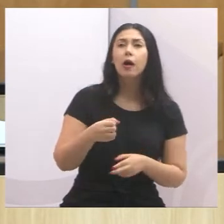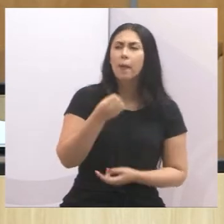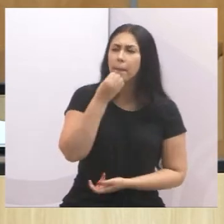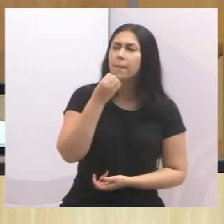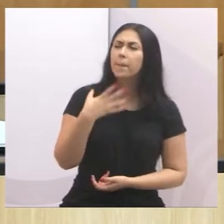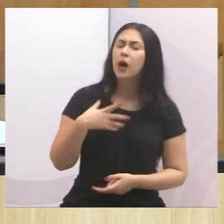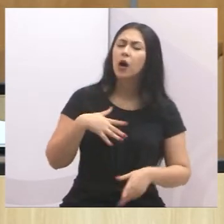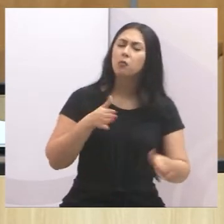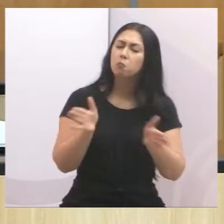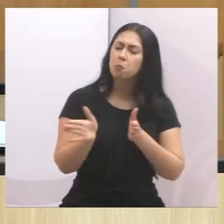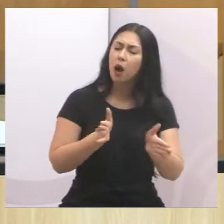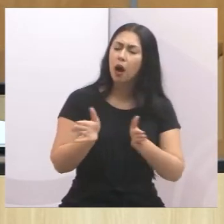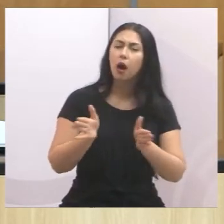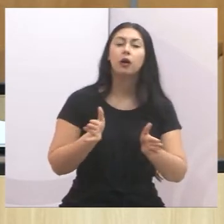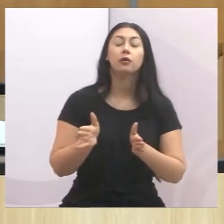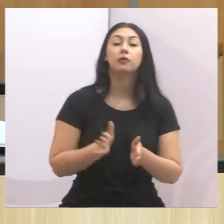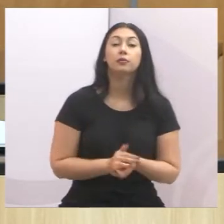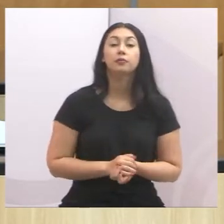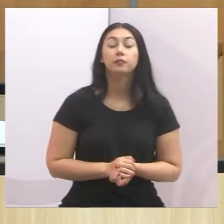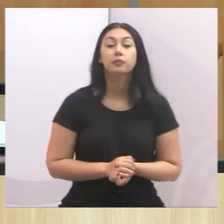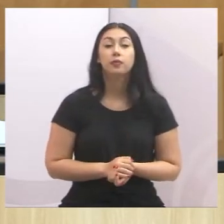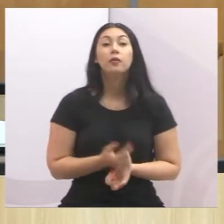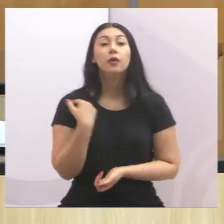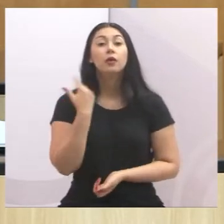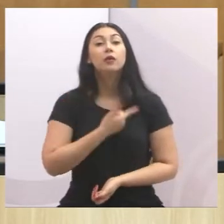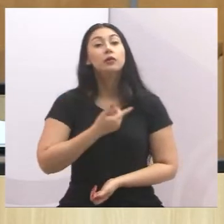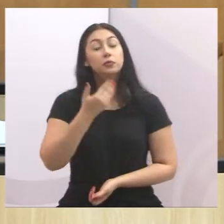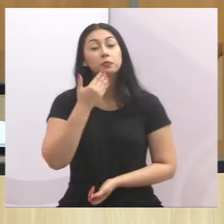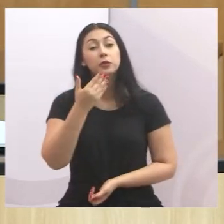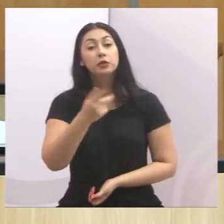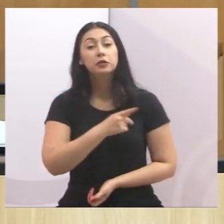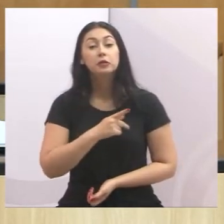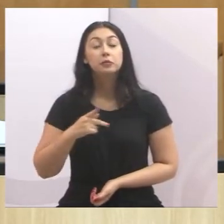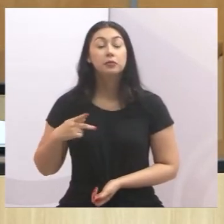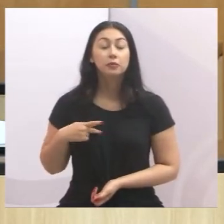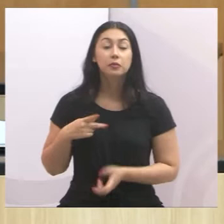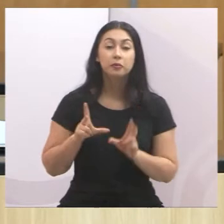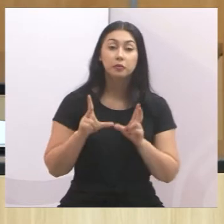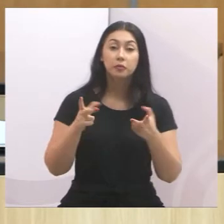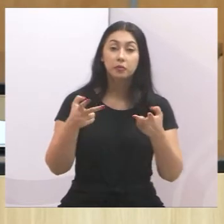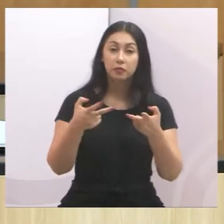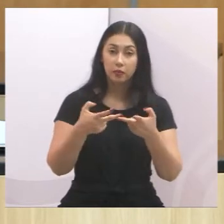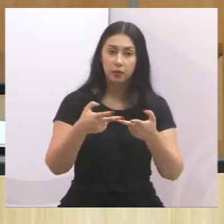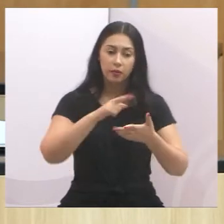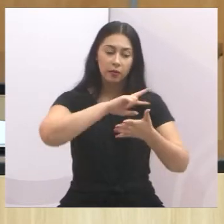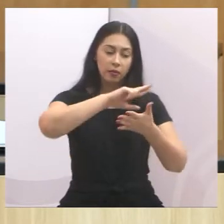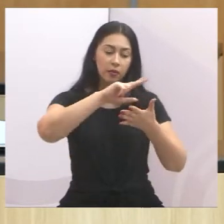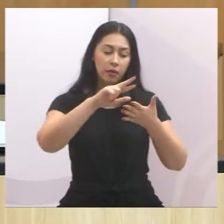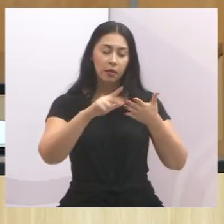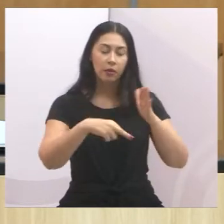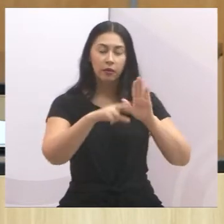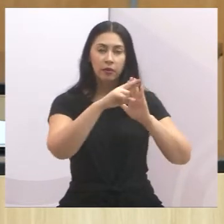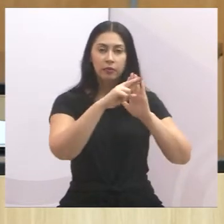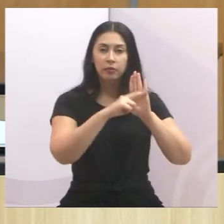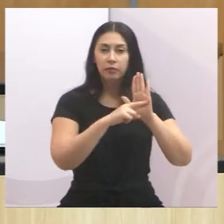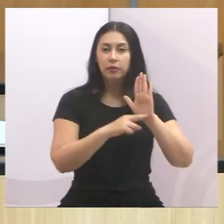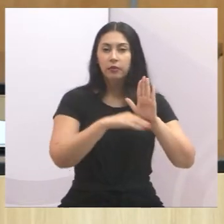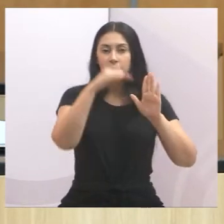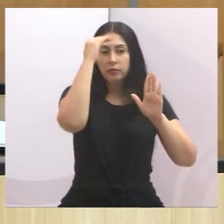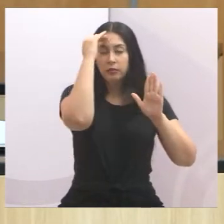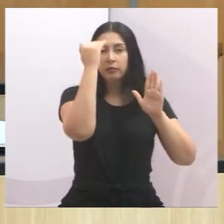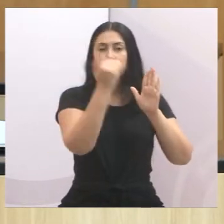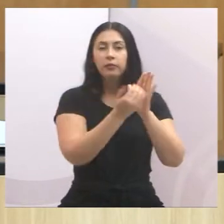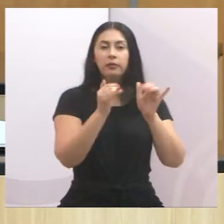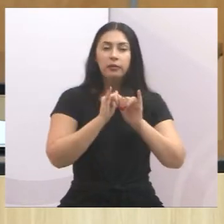política. Feito esse registro, respeitosamente requeremos à presidência desta Casa sejam adotadas as providências de estilo para a divulgação da